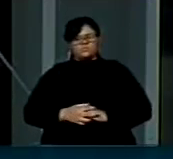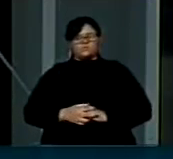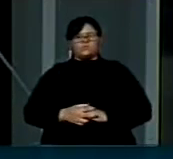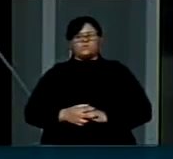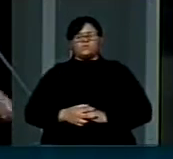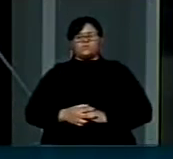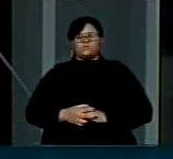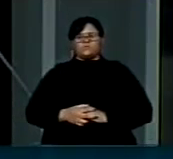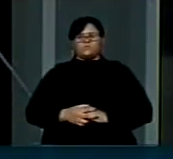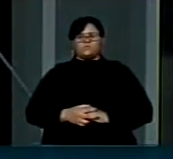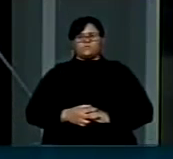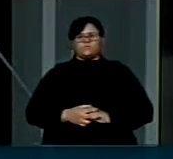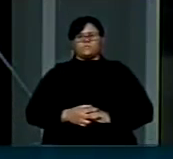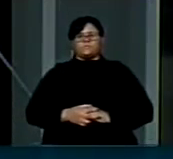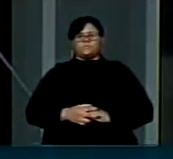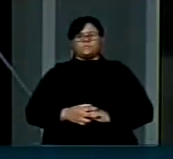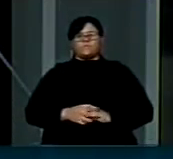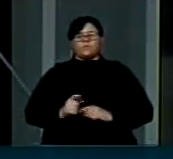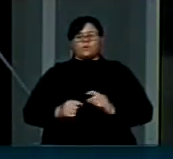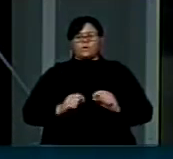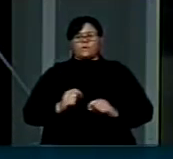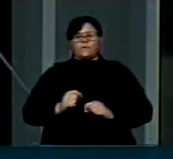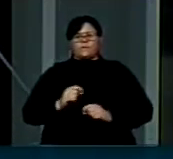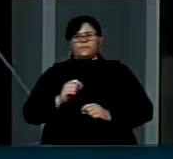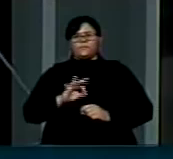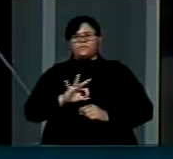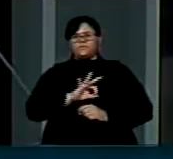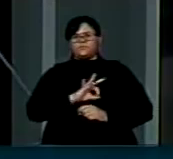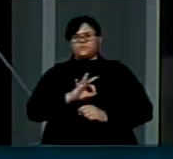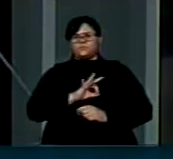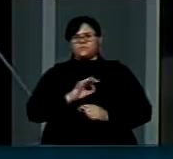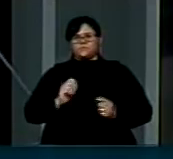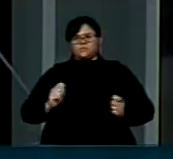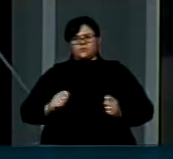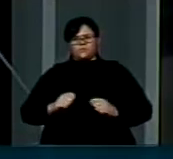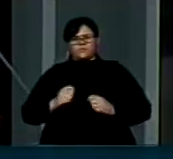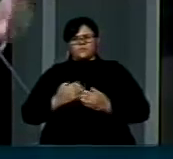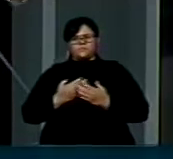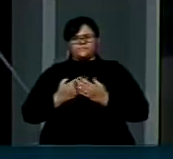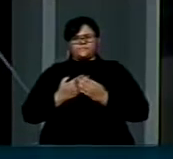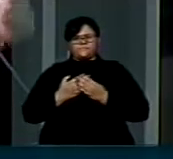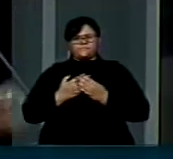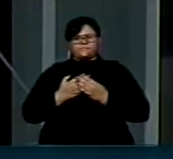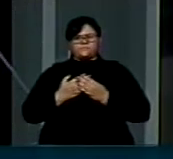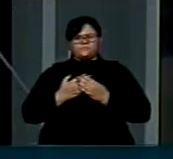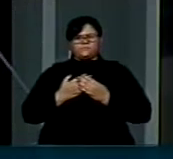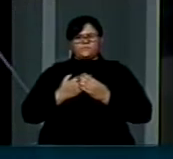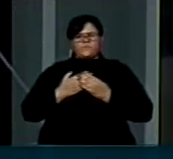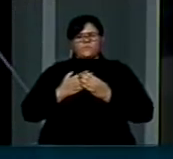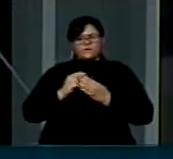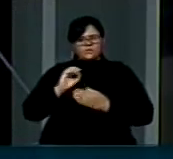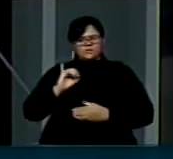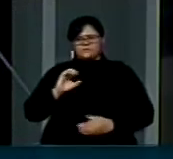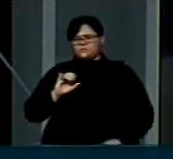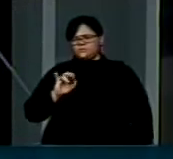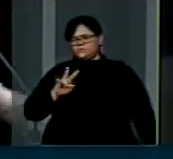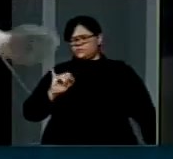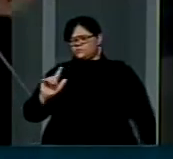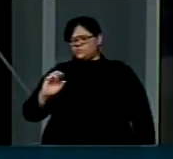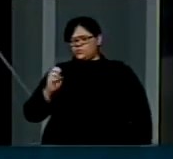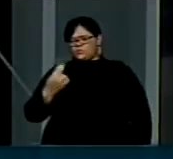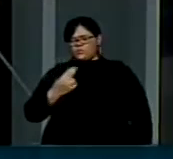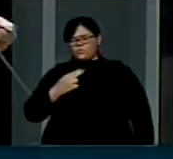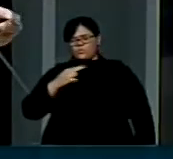na condição de que o policial possa, tanto o civil quanto o militar,